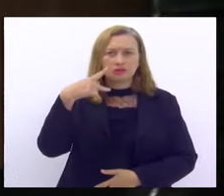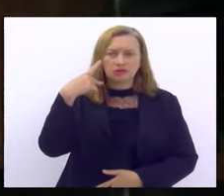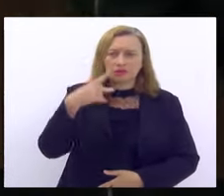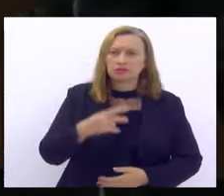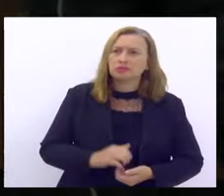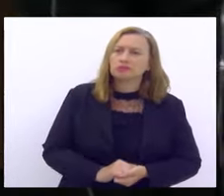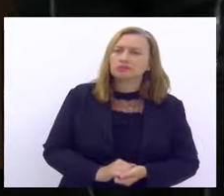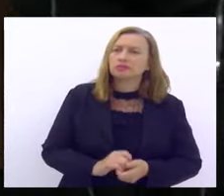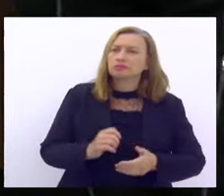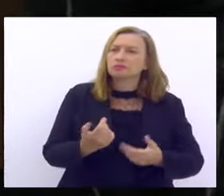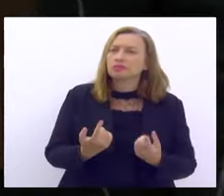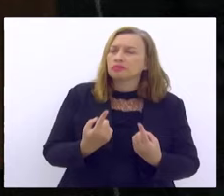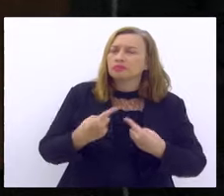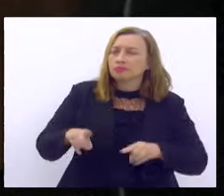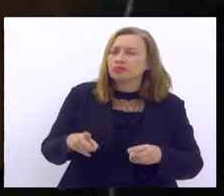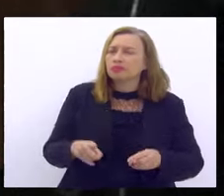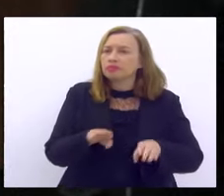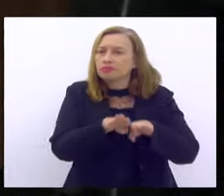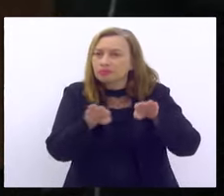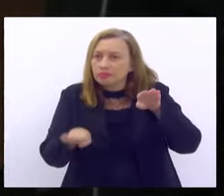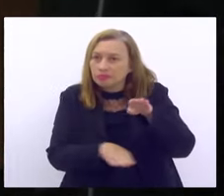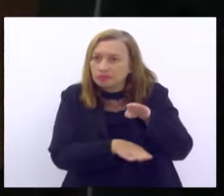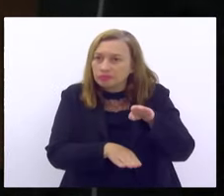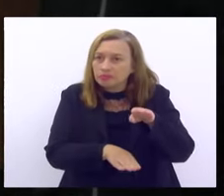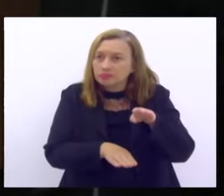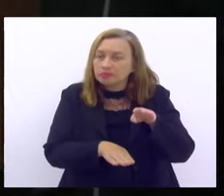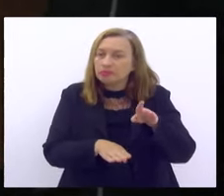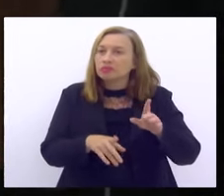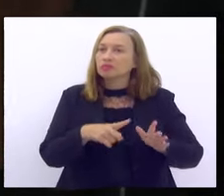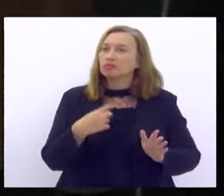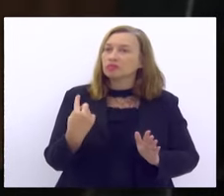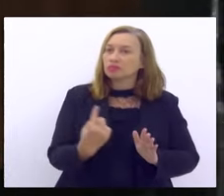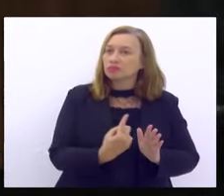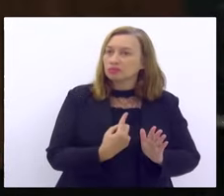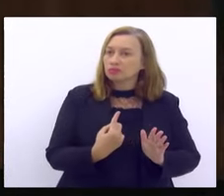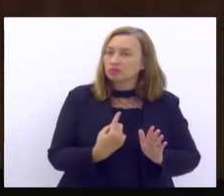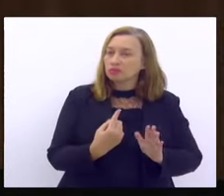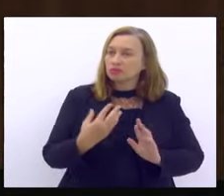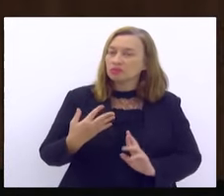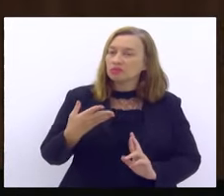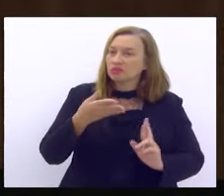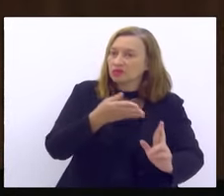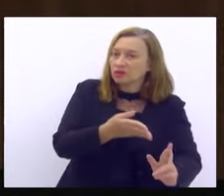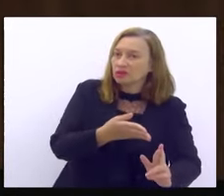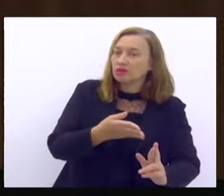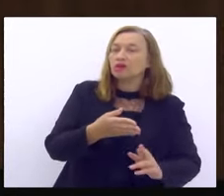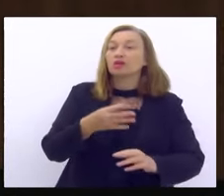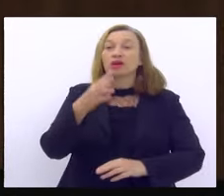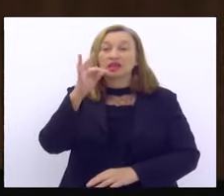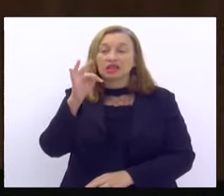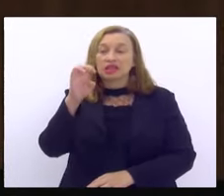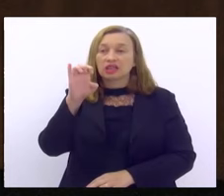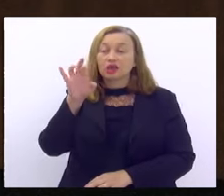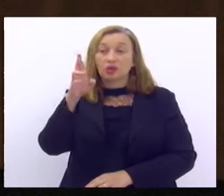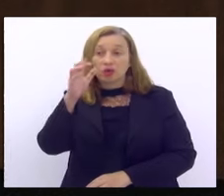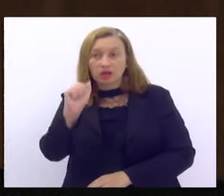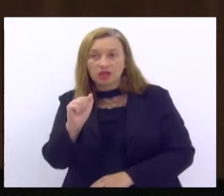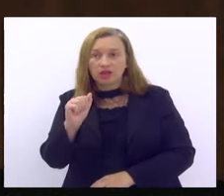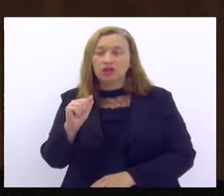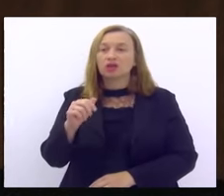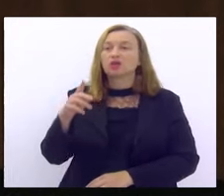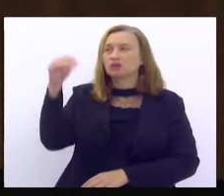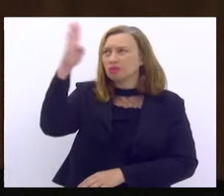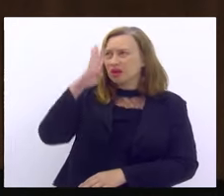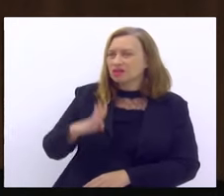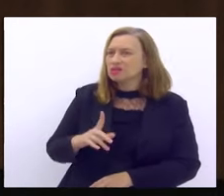no combate às desigualdades e nos identificamos com essa teoria que no Brasil teve em Frei